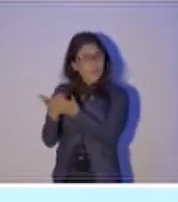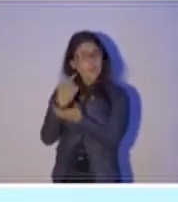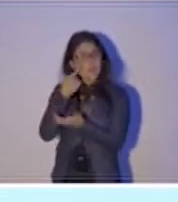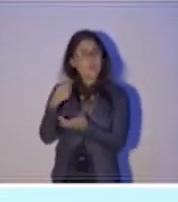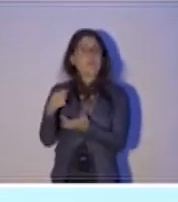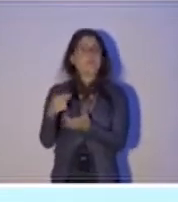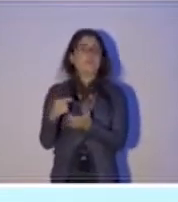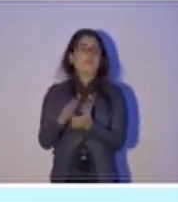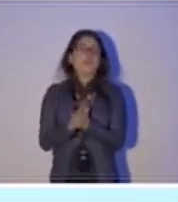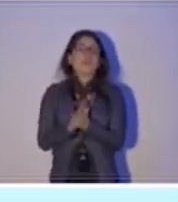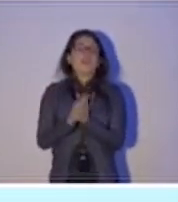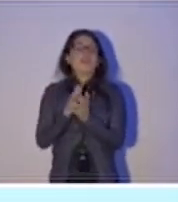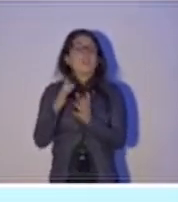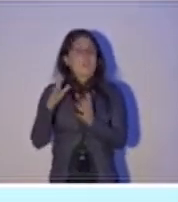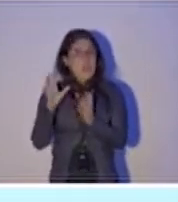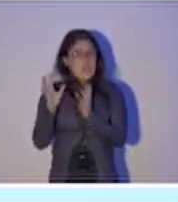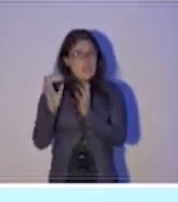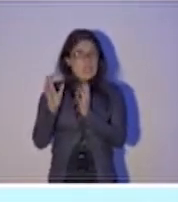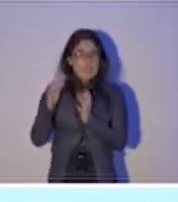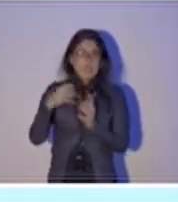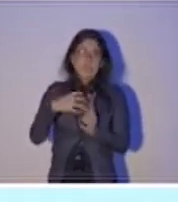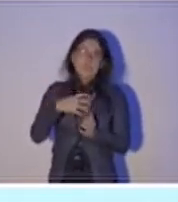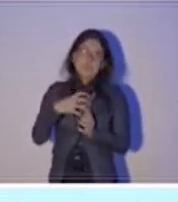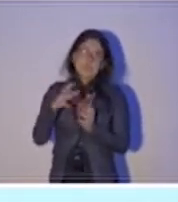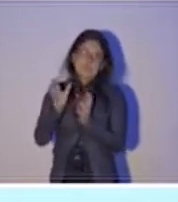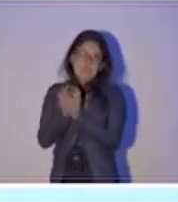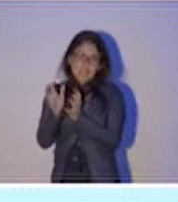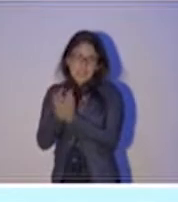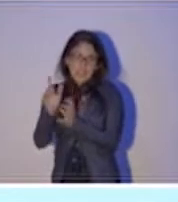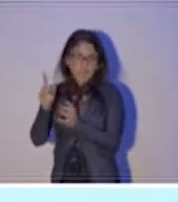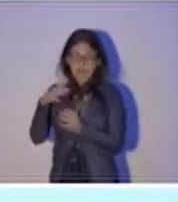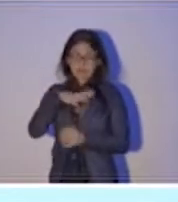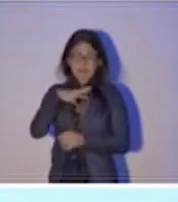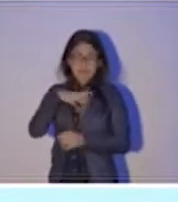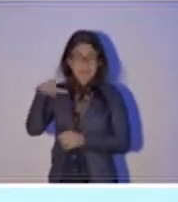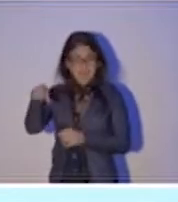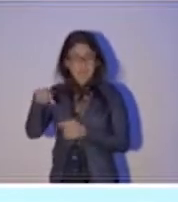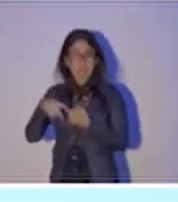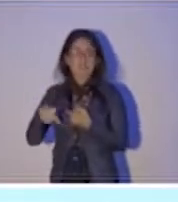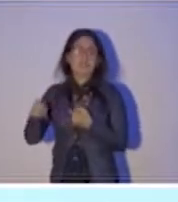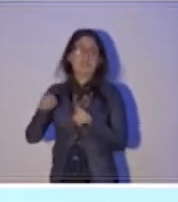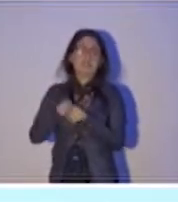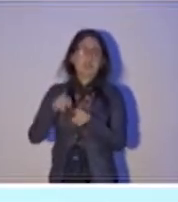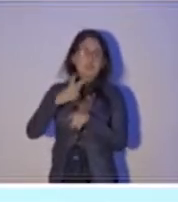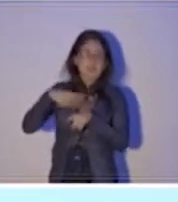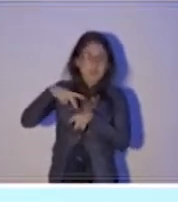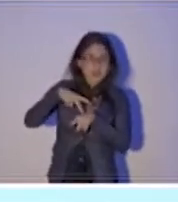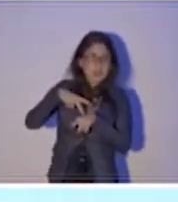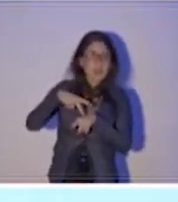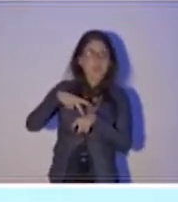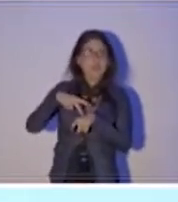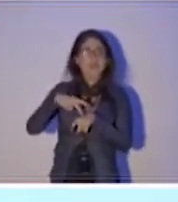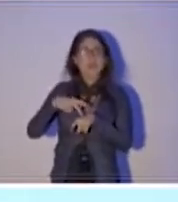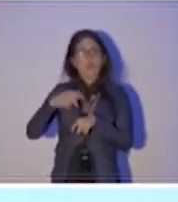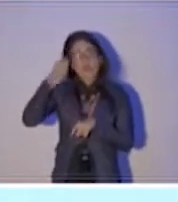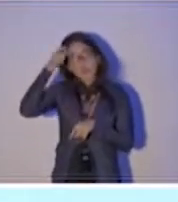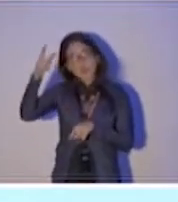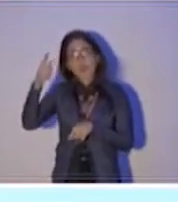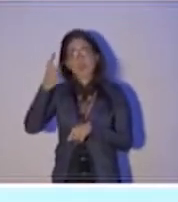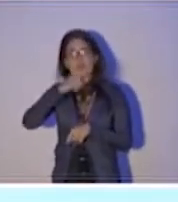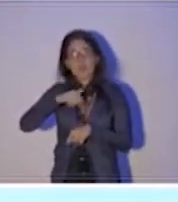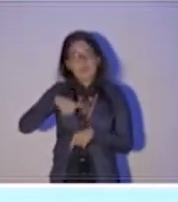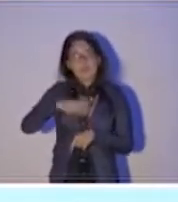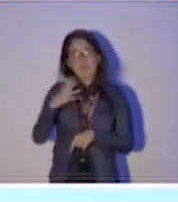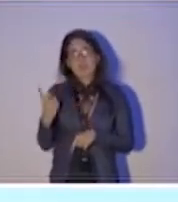cultura da minha cidade e do meu país seja mais valorizada aqui e fora do país, e que a educação se